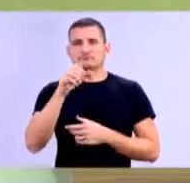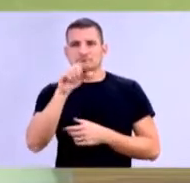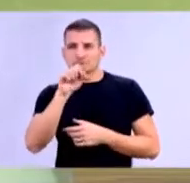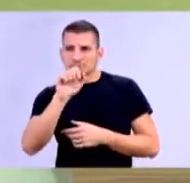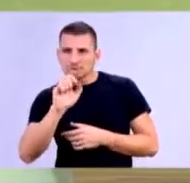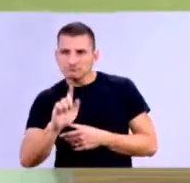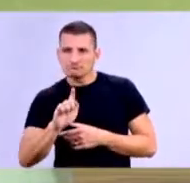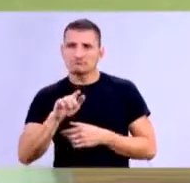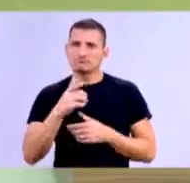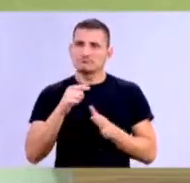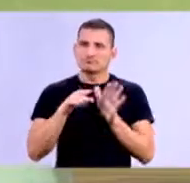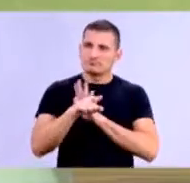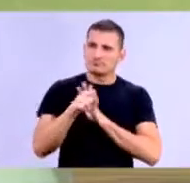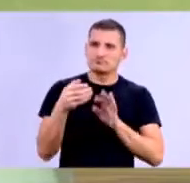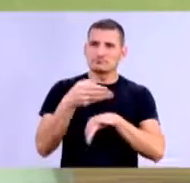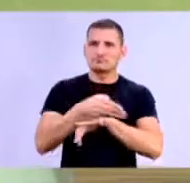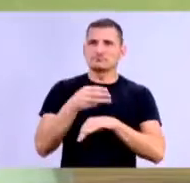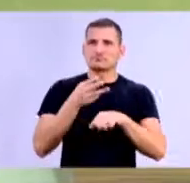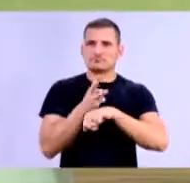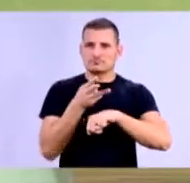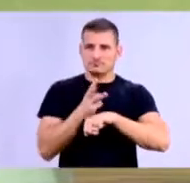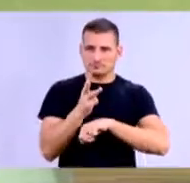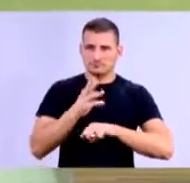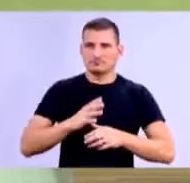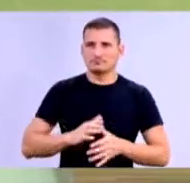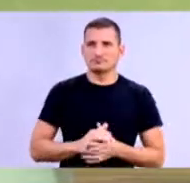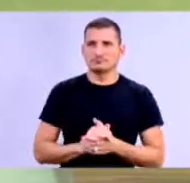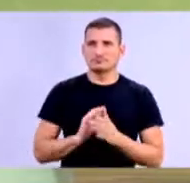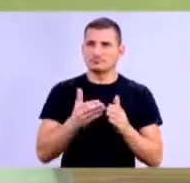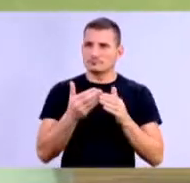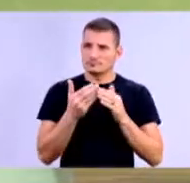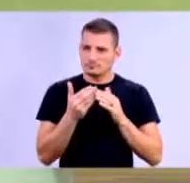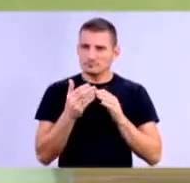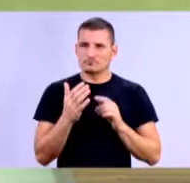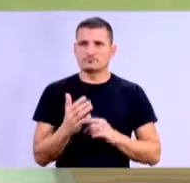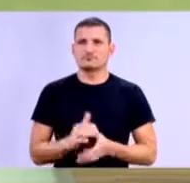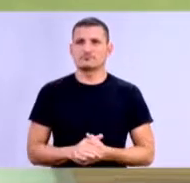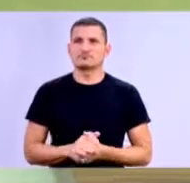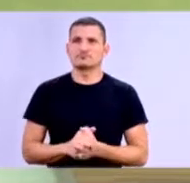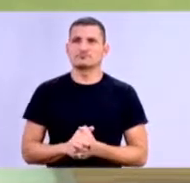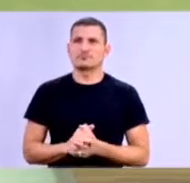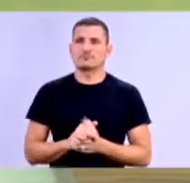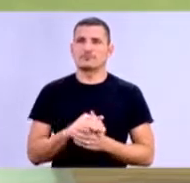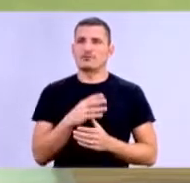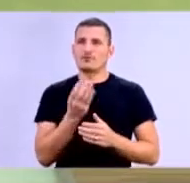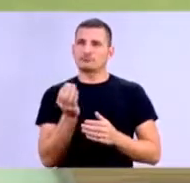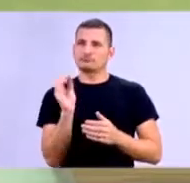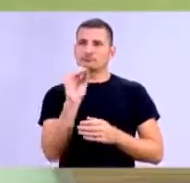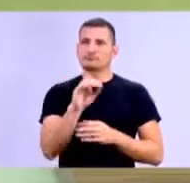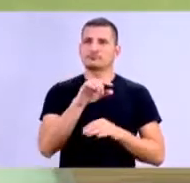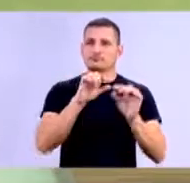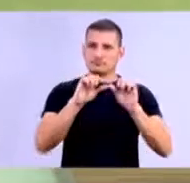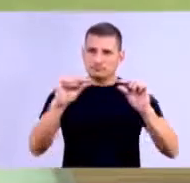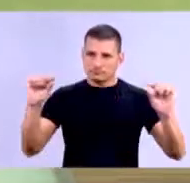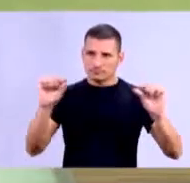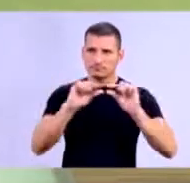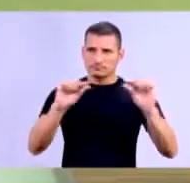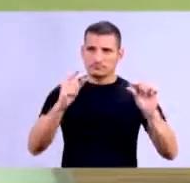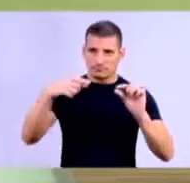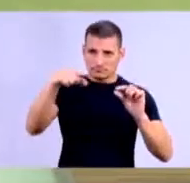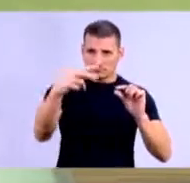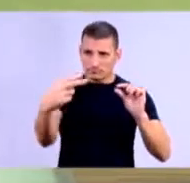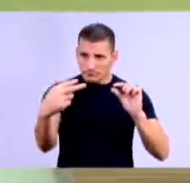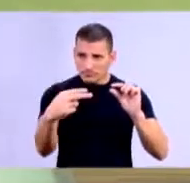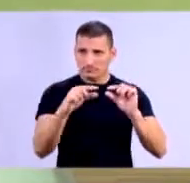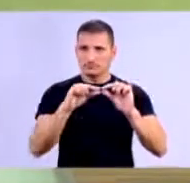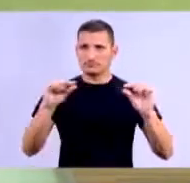para o nosso WhatsApp. E aí eu peço a ajuda da nossa produção para colocar o número, né, para você aí na tela, no